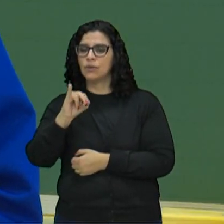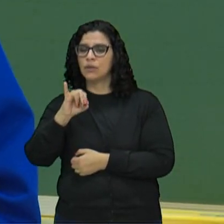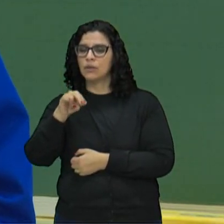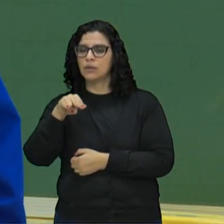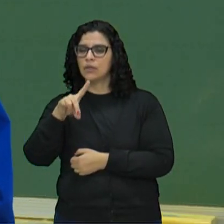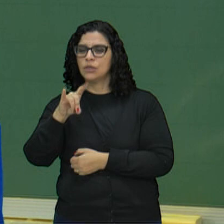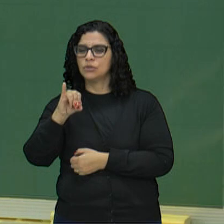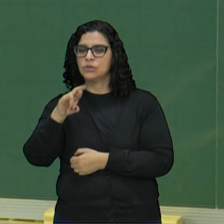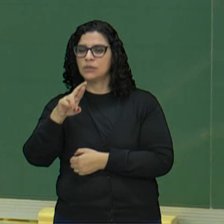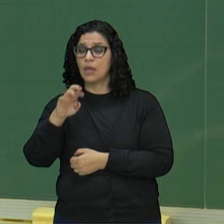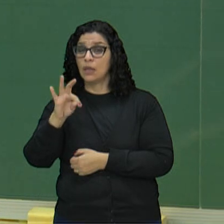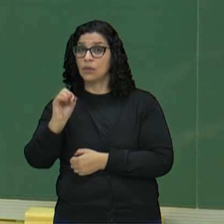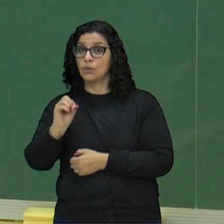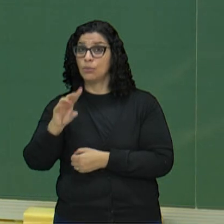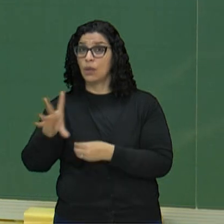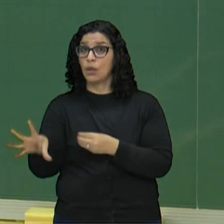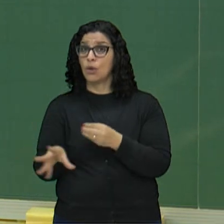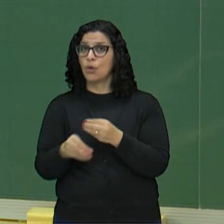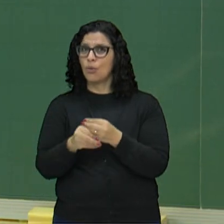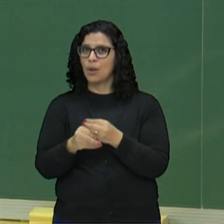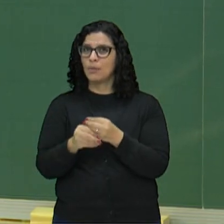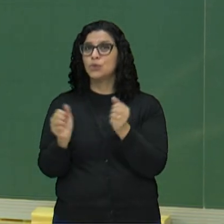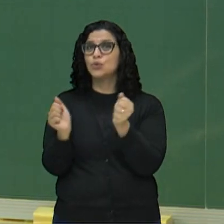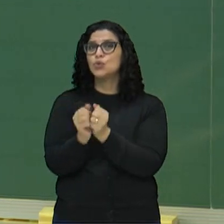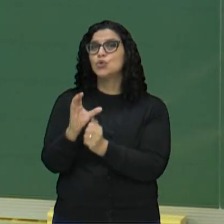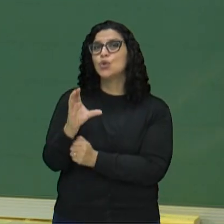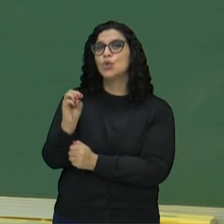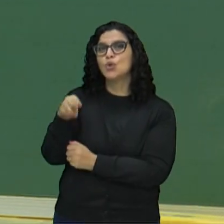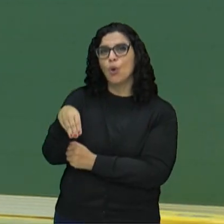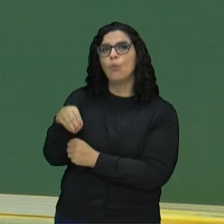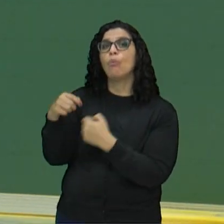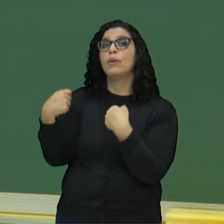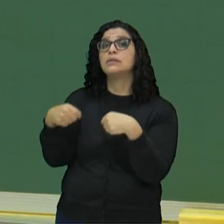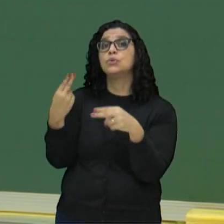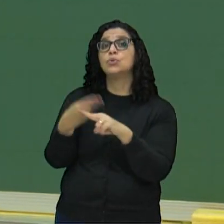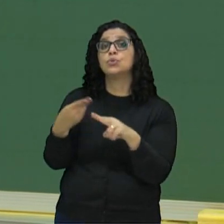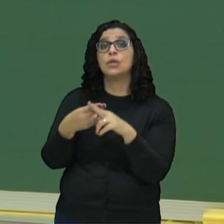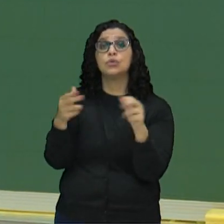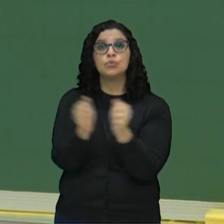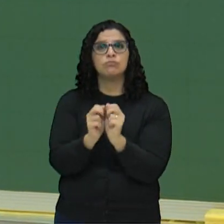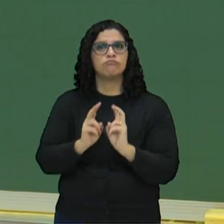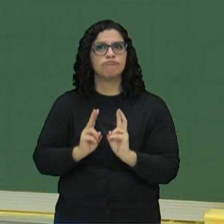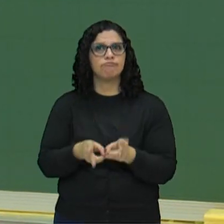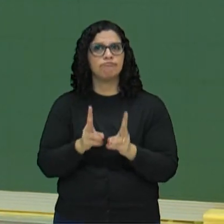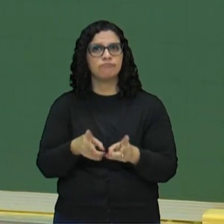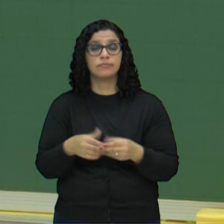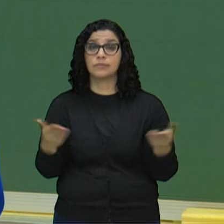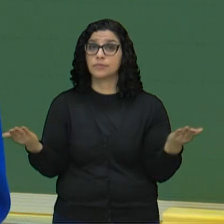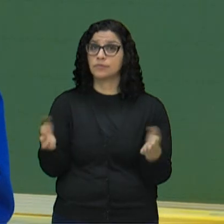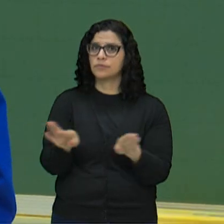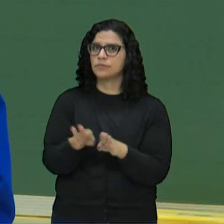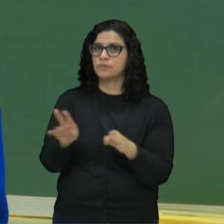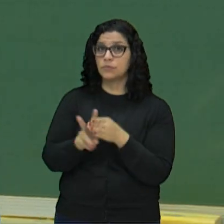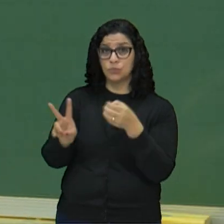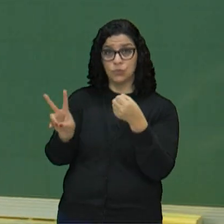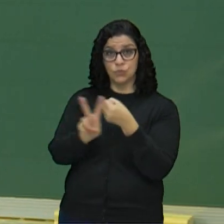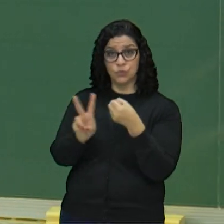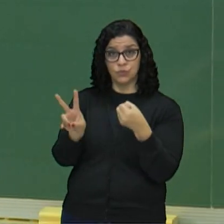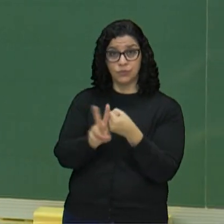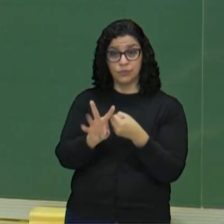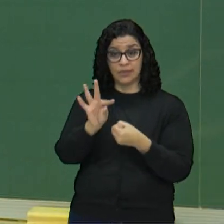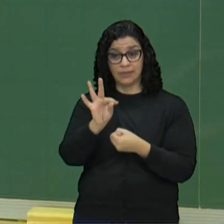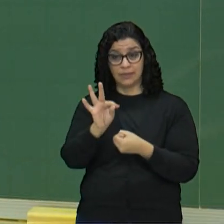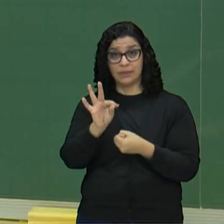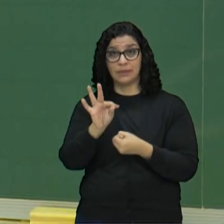e, além do mais, ele exige uma preposição. E aí, como o verbo é